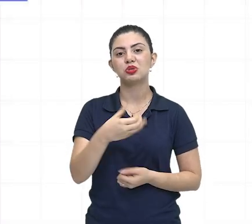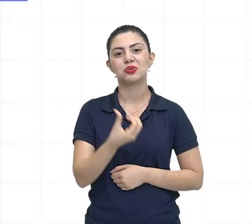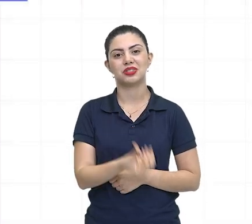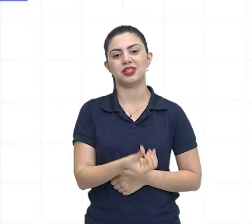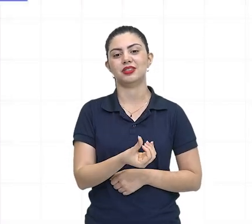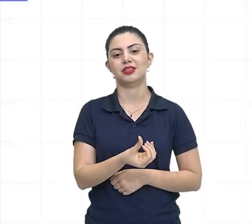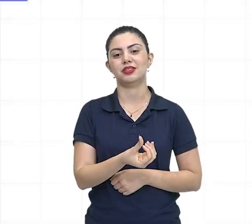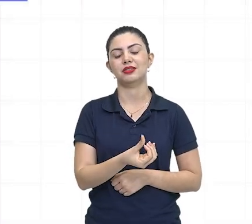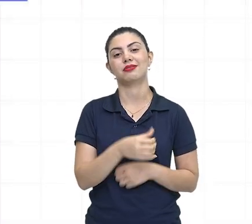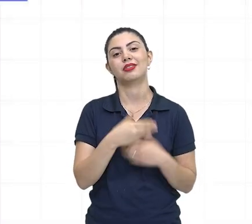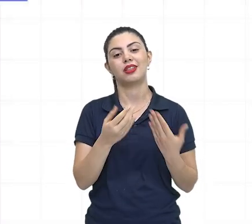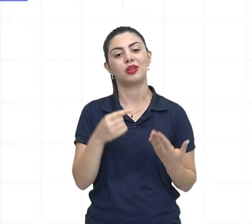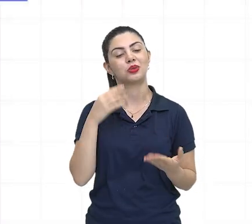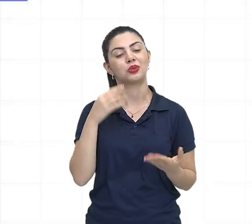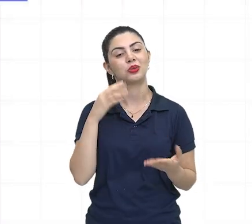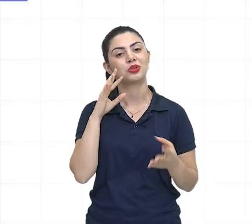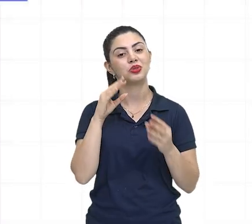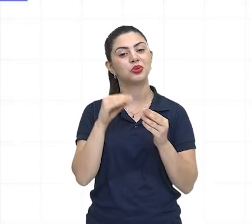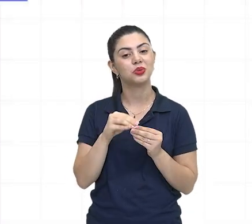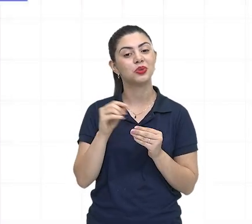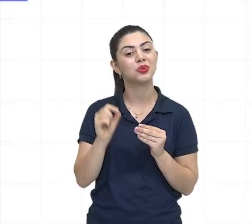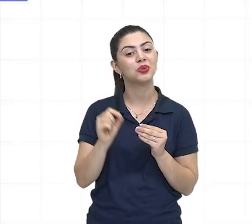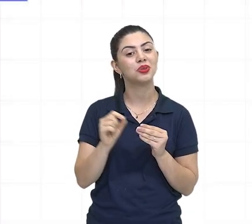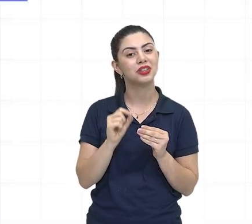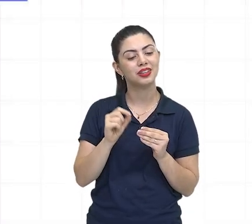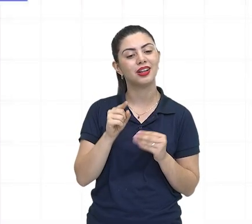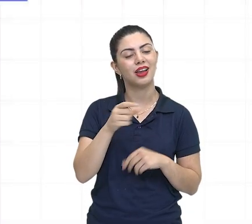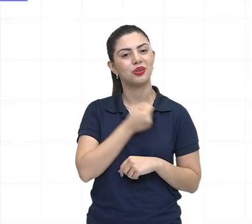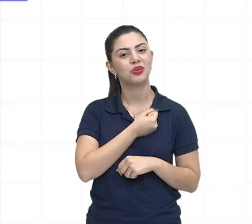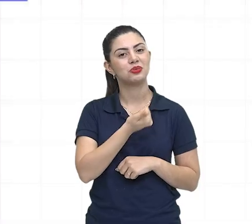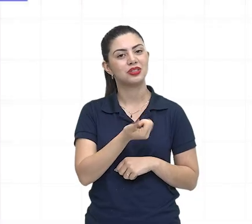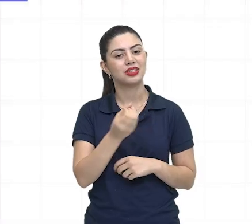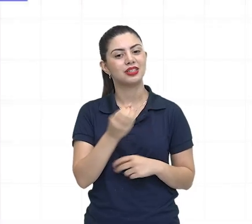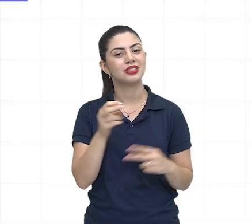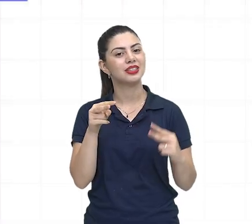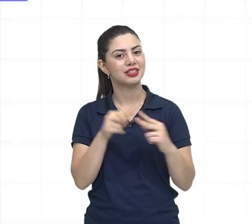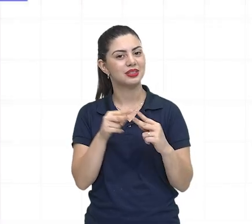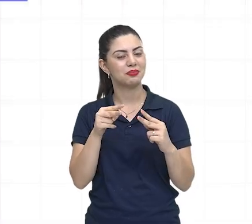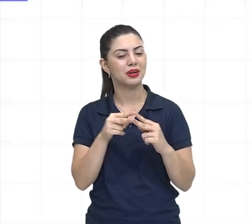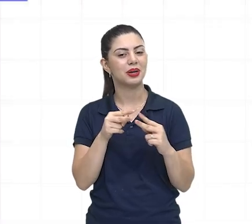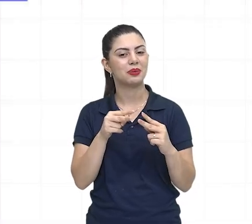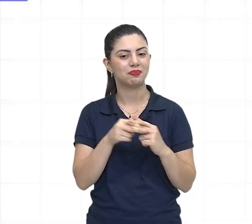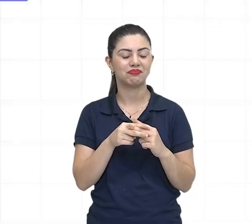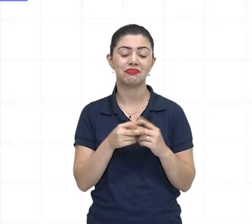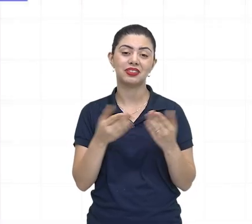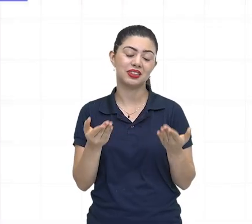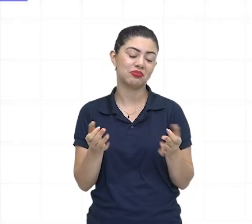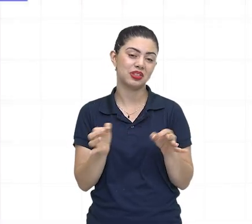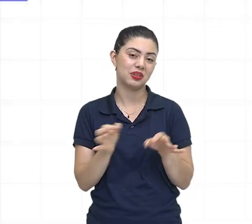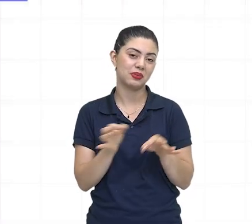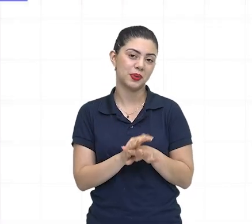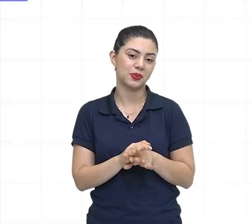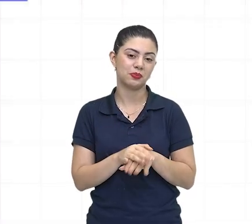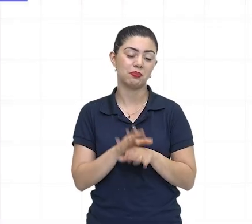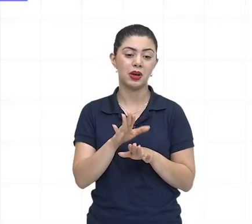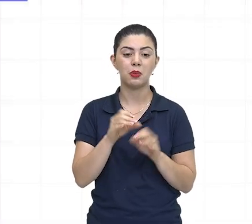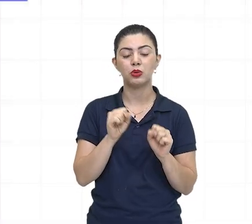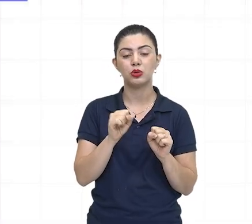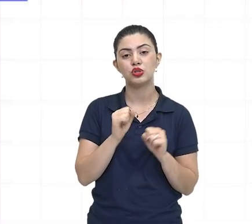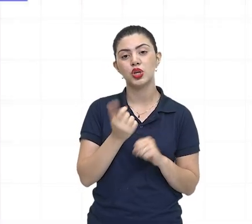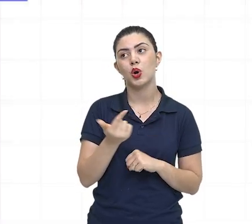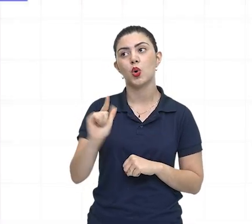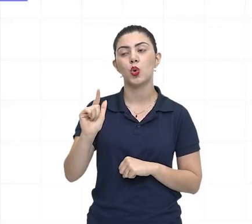6. Então, sim, esse número é par, fim. Eu poderia escolher